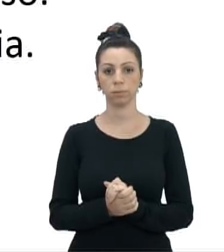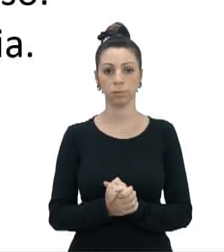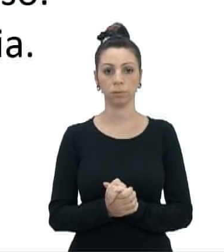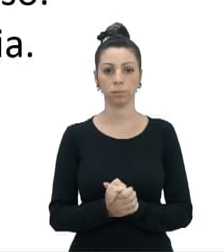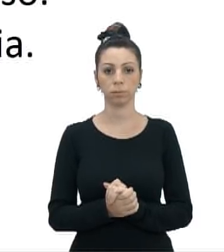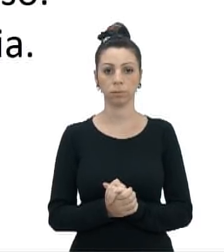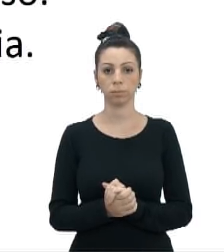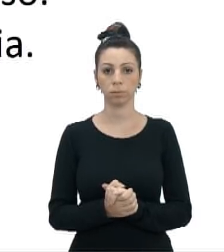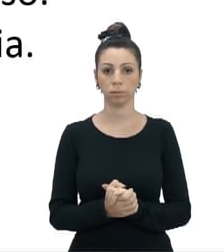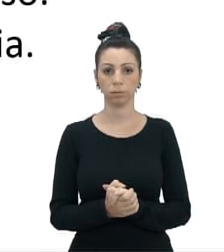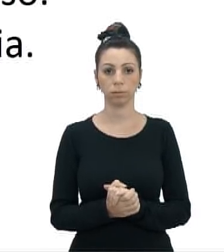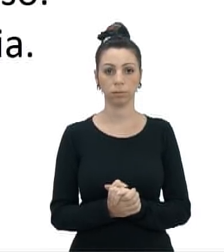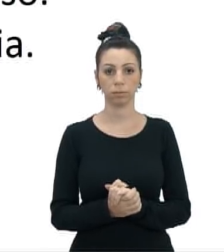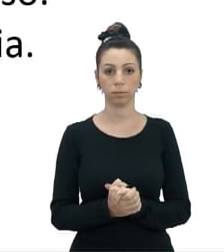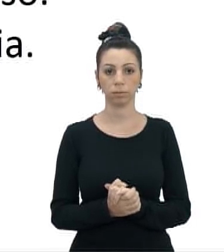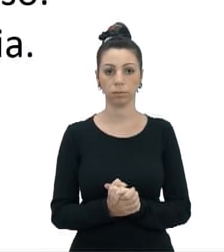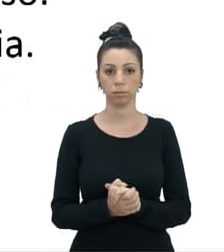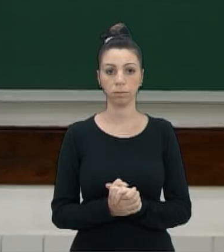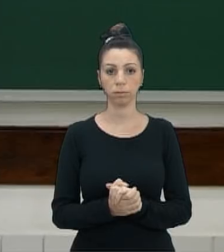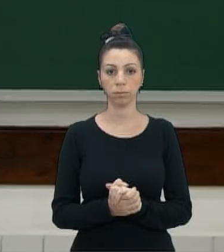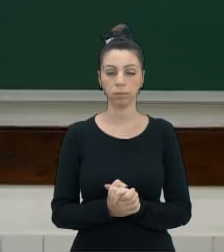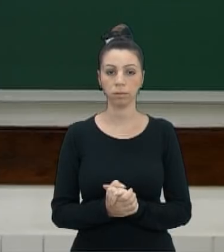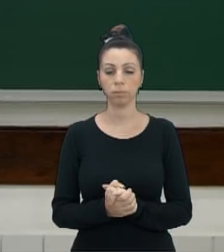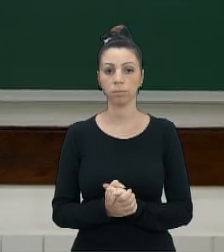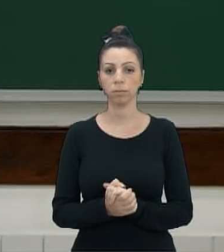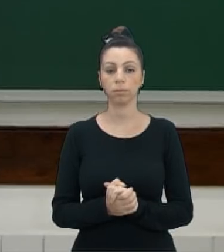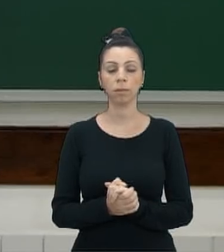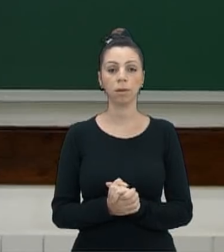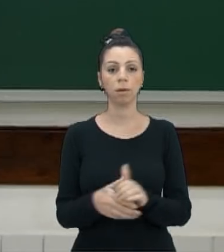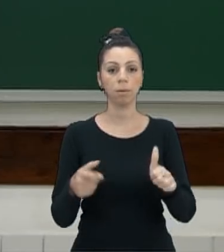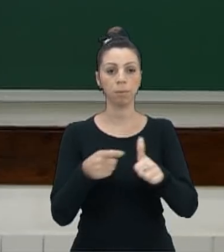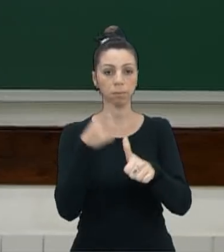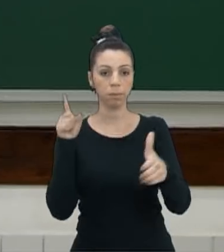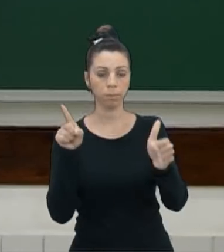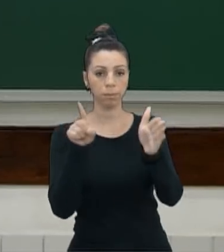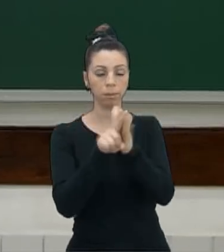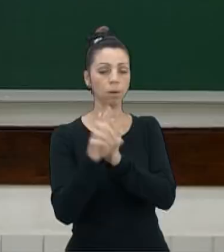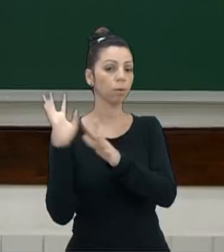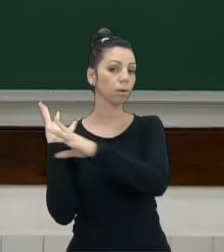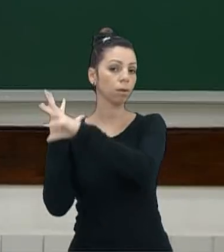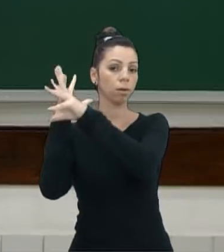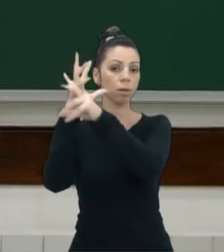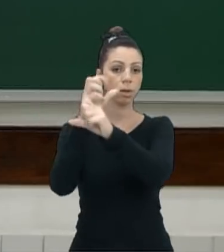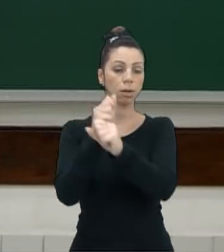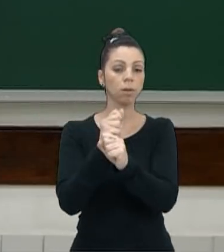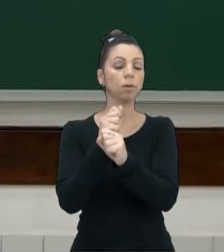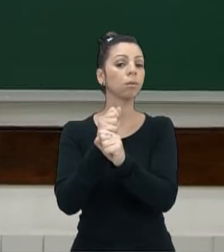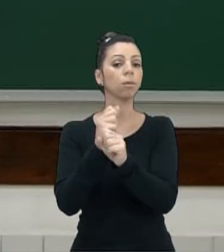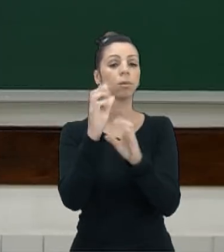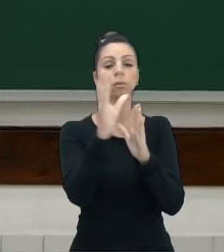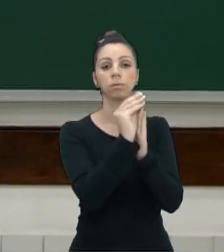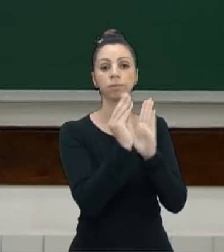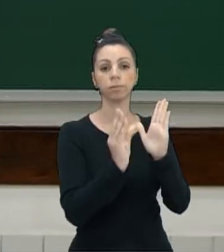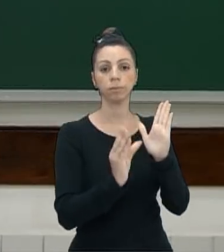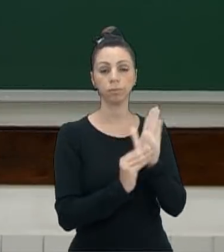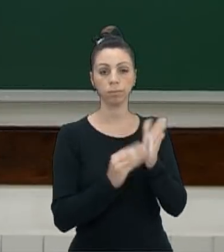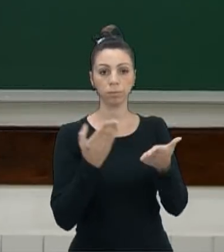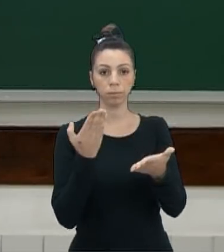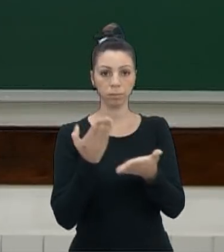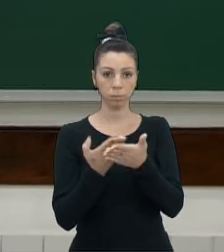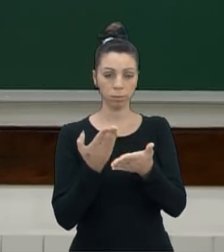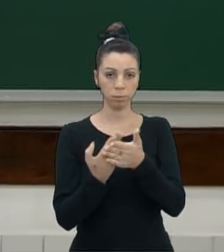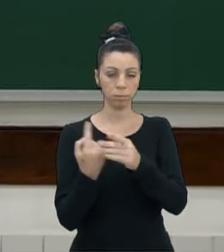começar? Vamos começar com o nosso quiz, que é para que nós retomemos, então, o conteúdo da